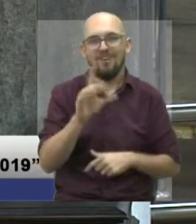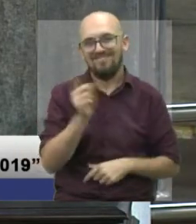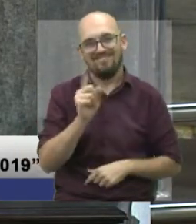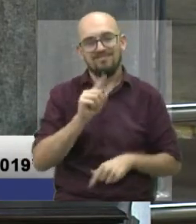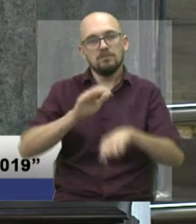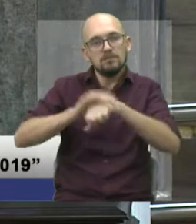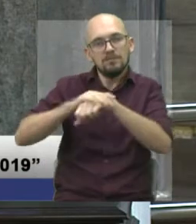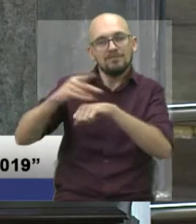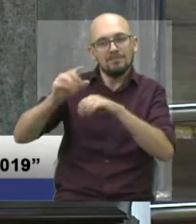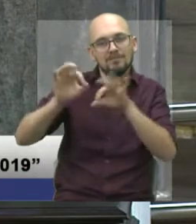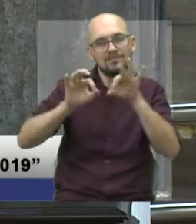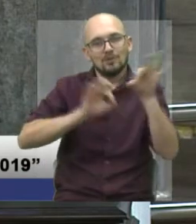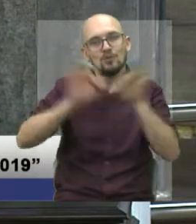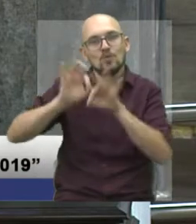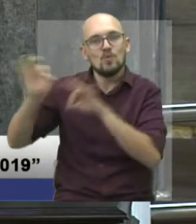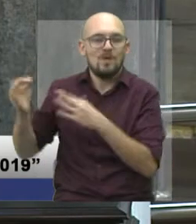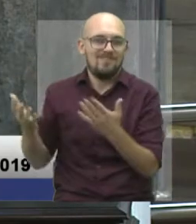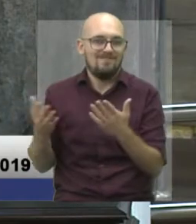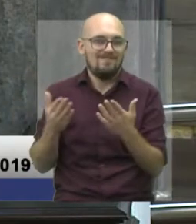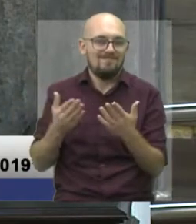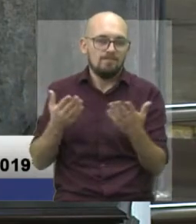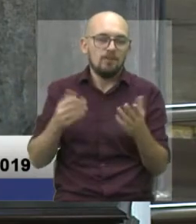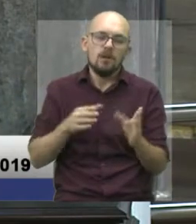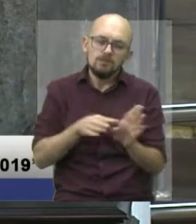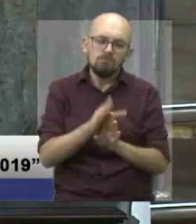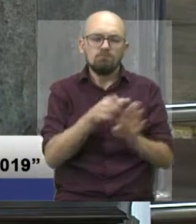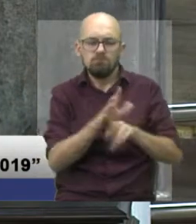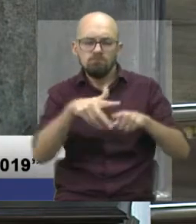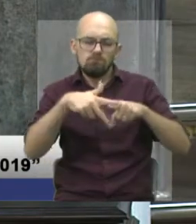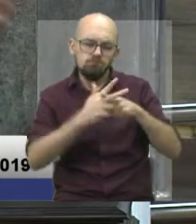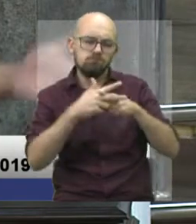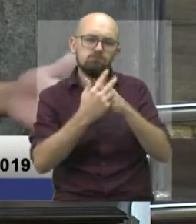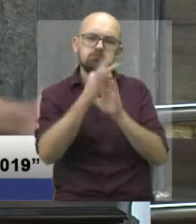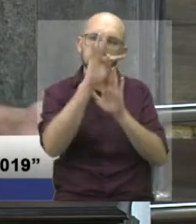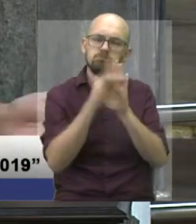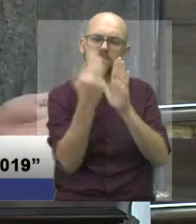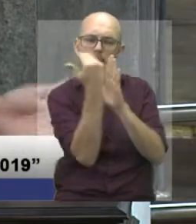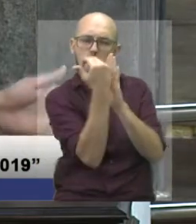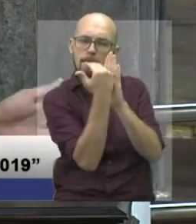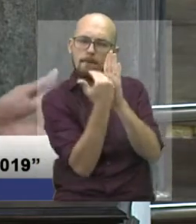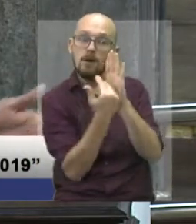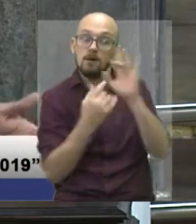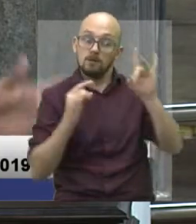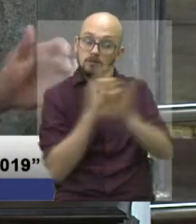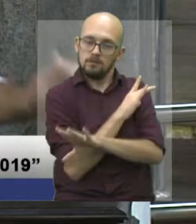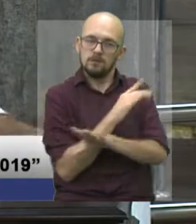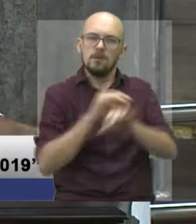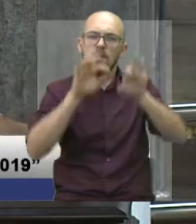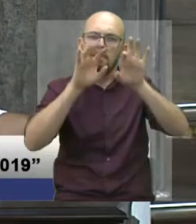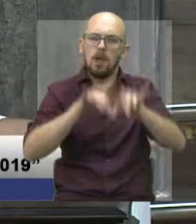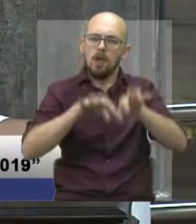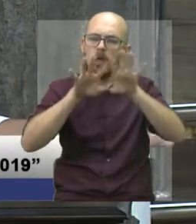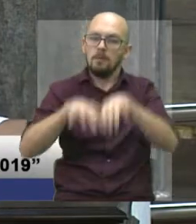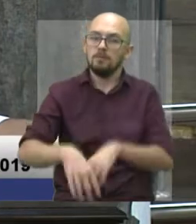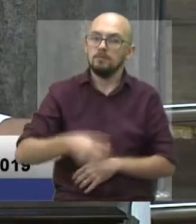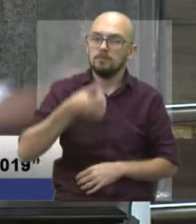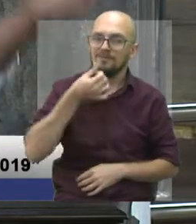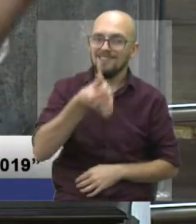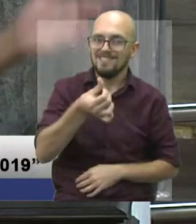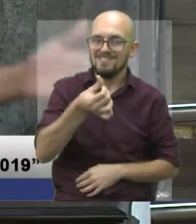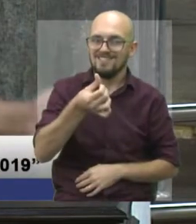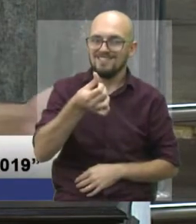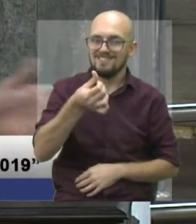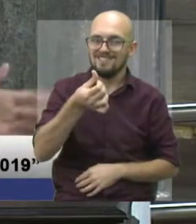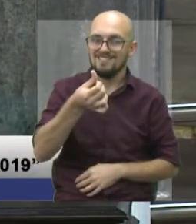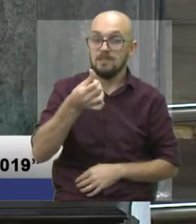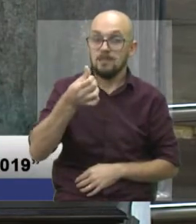do Poder Legislativo. Então você orienta aqui, orienta lá, e saíram os projetos de lei. Escrevemos 6 do Colégio Porto Alvorada,